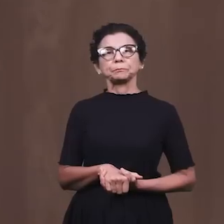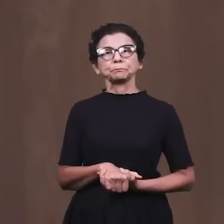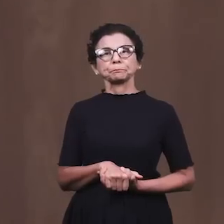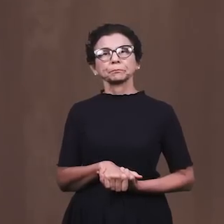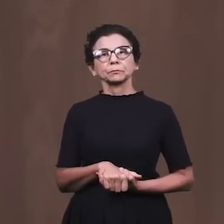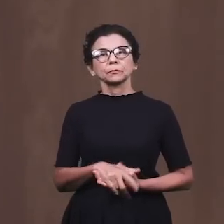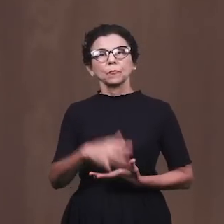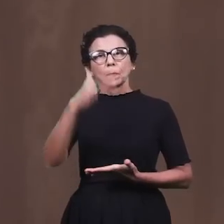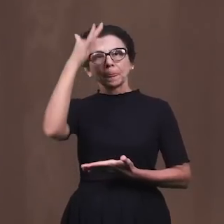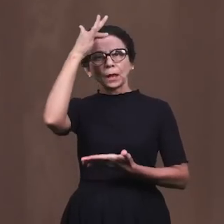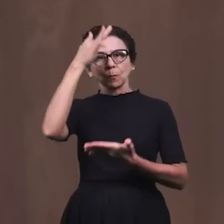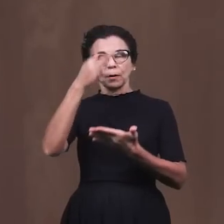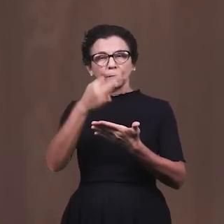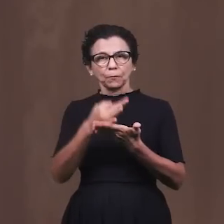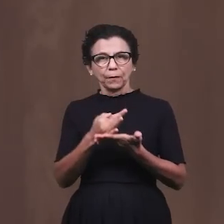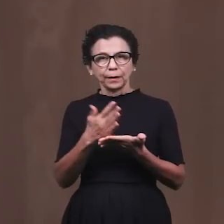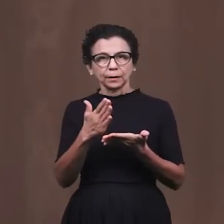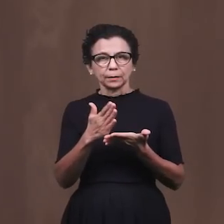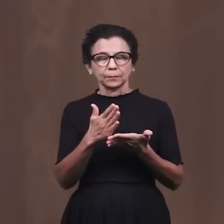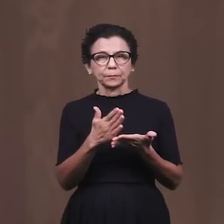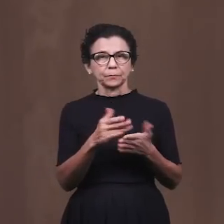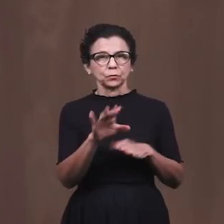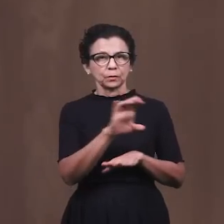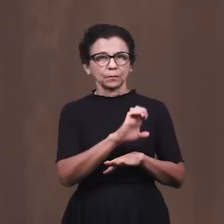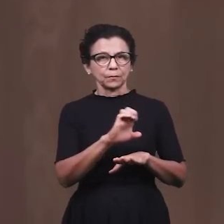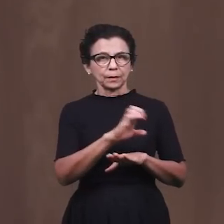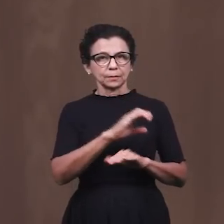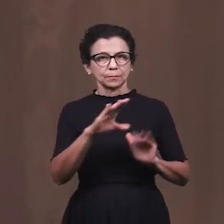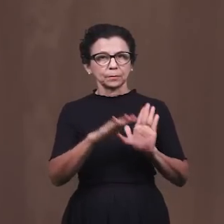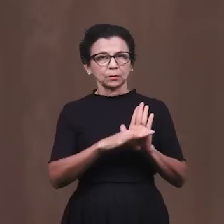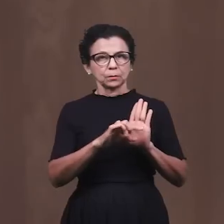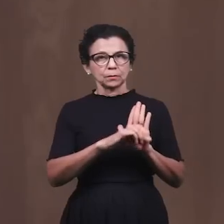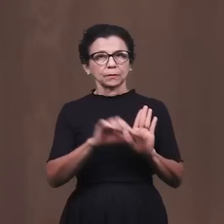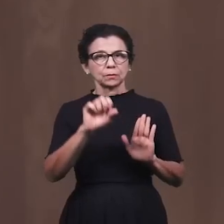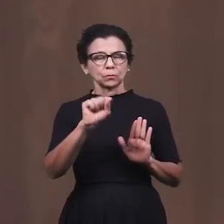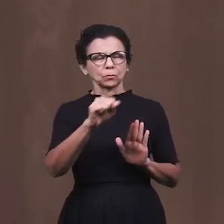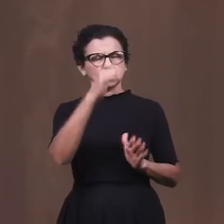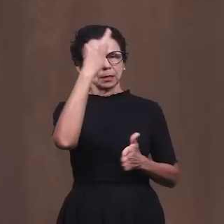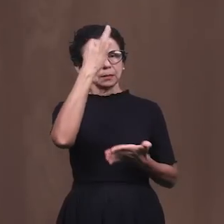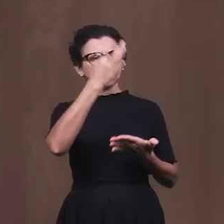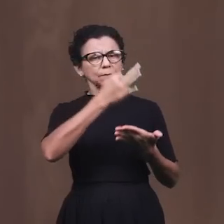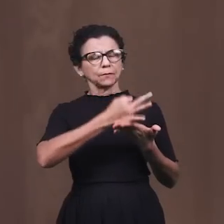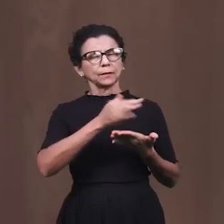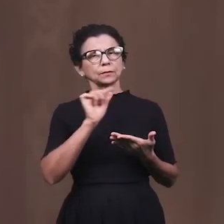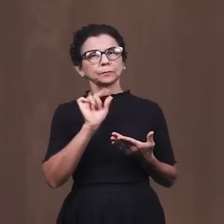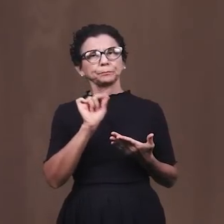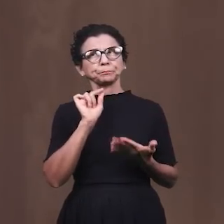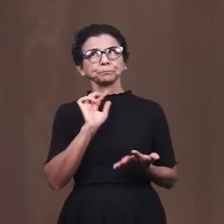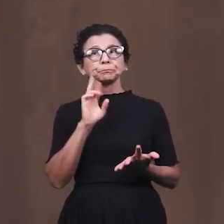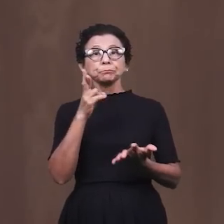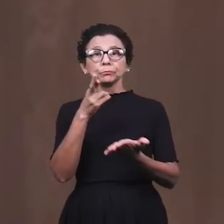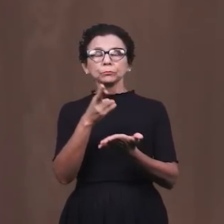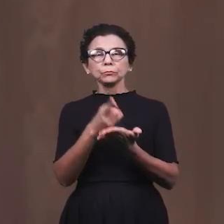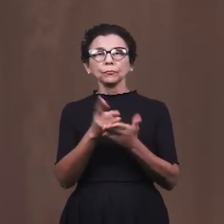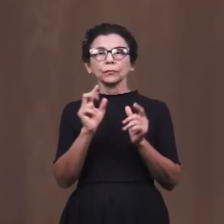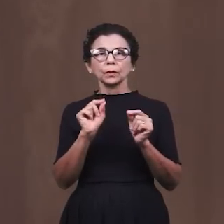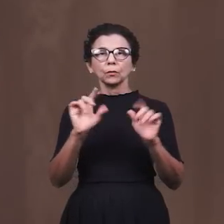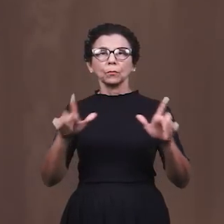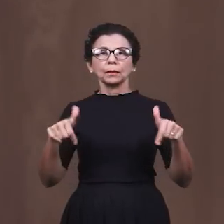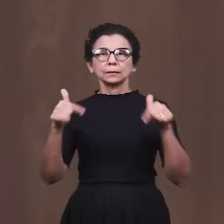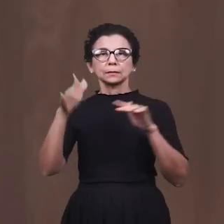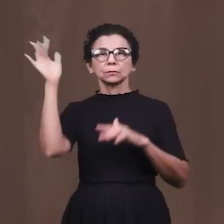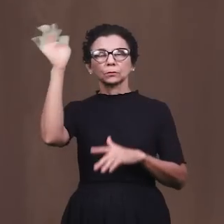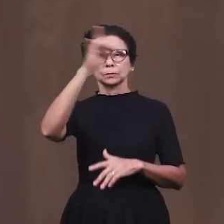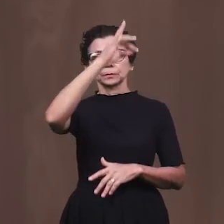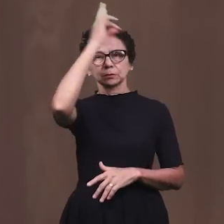que é referida em Efésios 2, verso 8, ela é uma fé resultante de uma